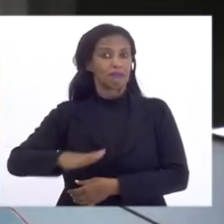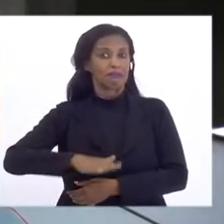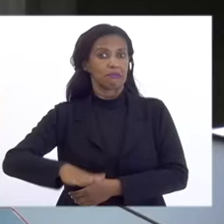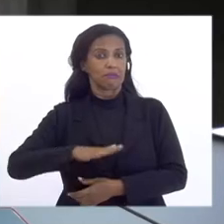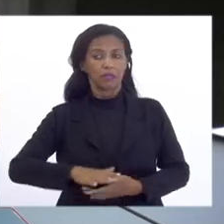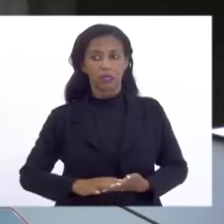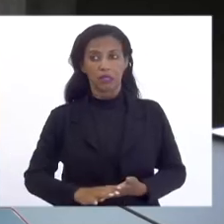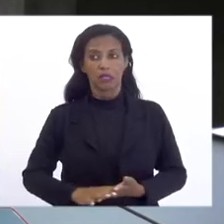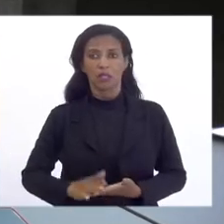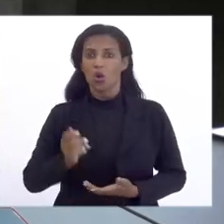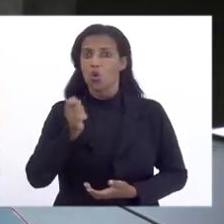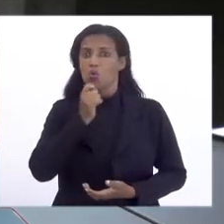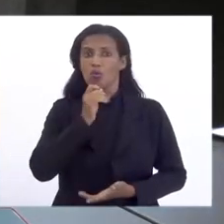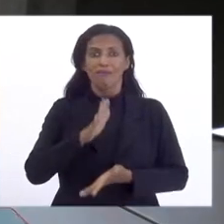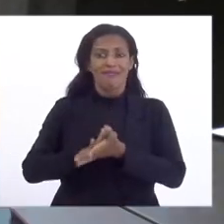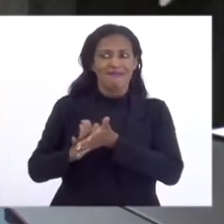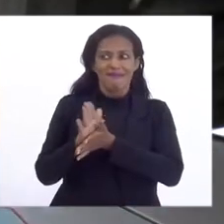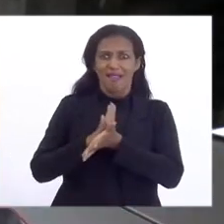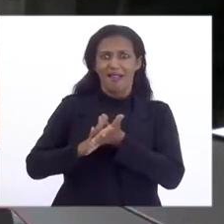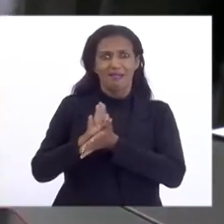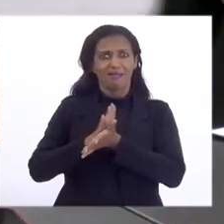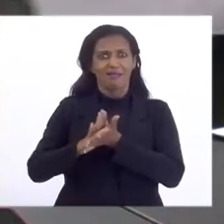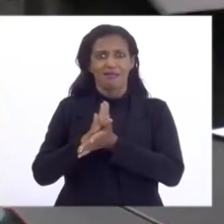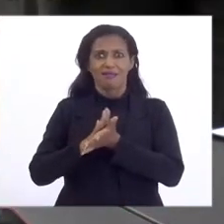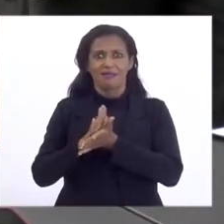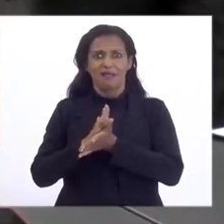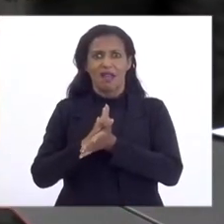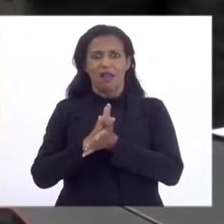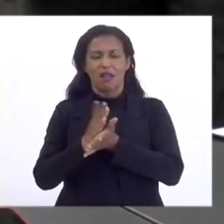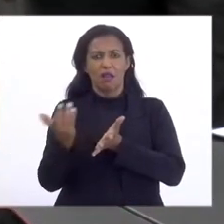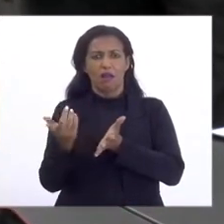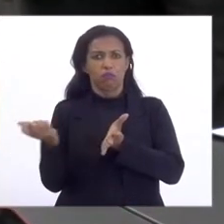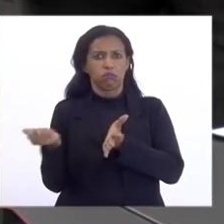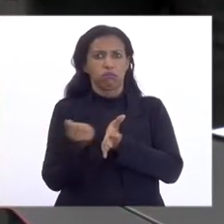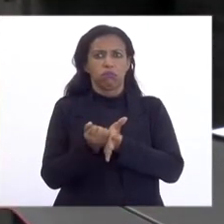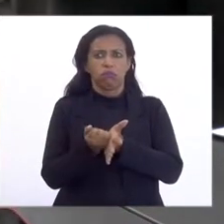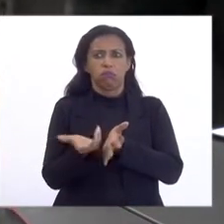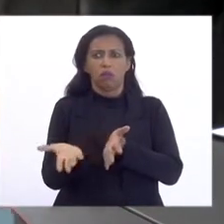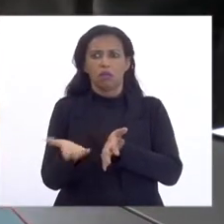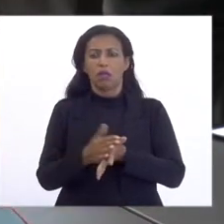nada que careça um rótulo